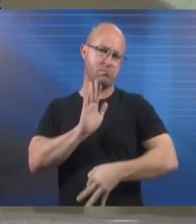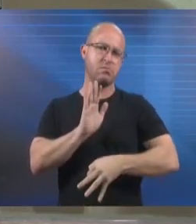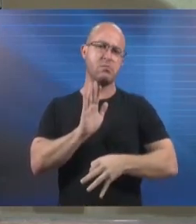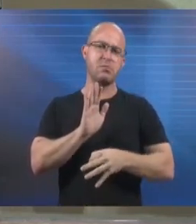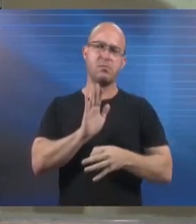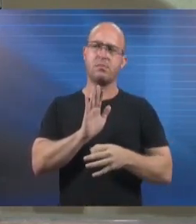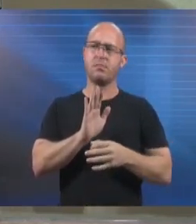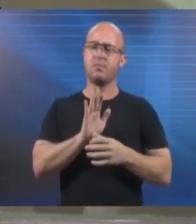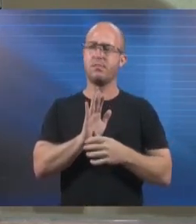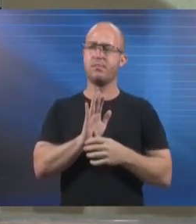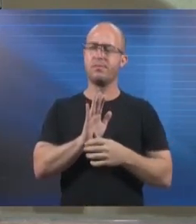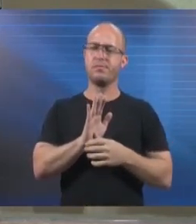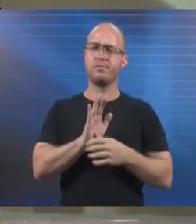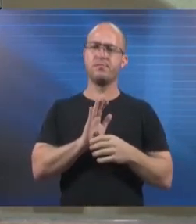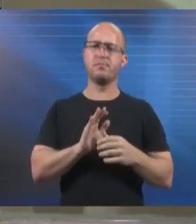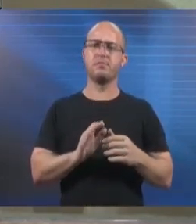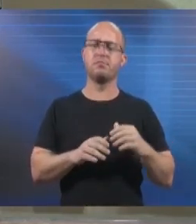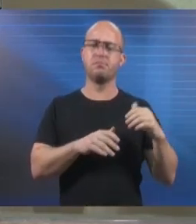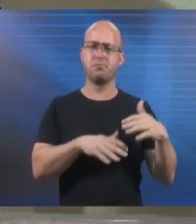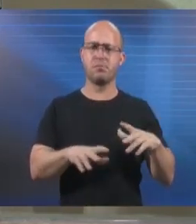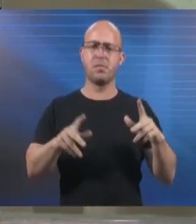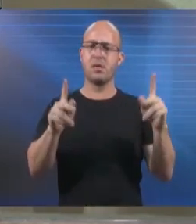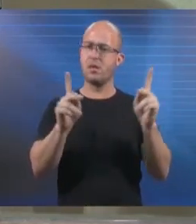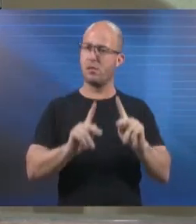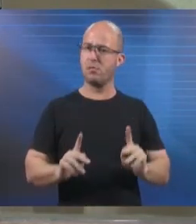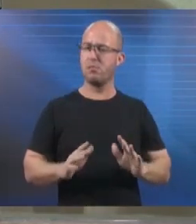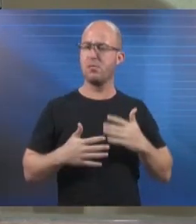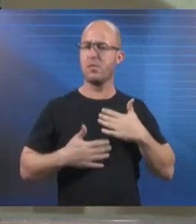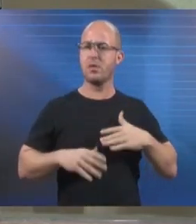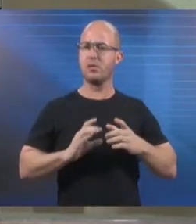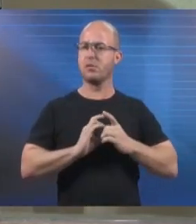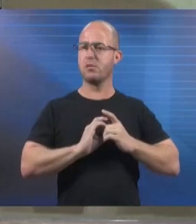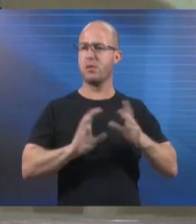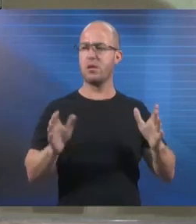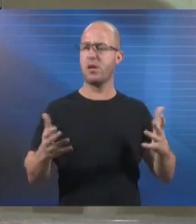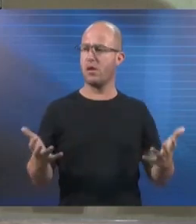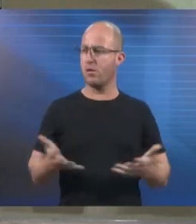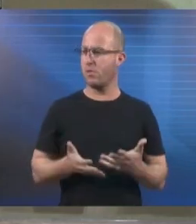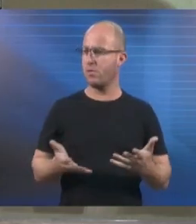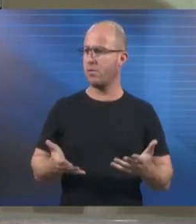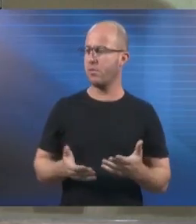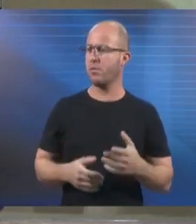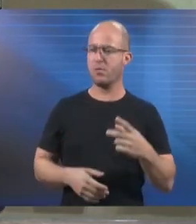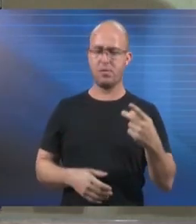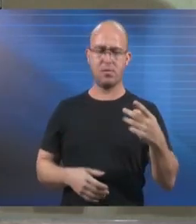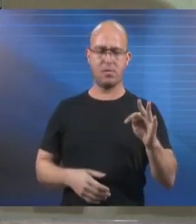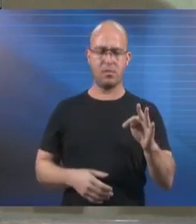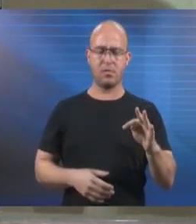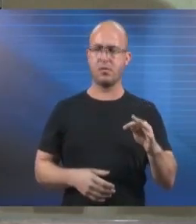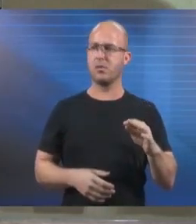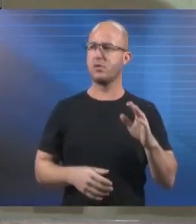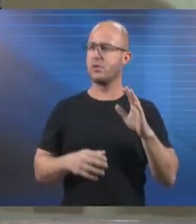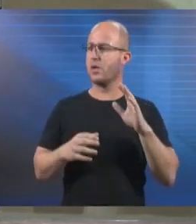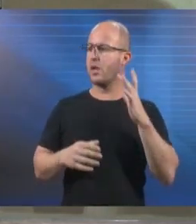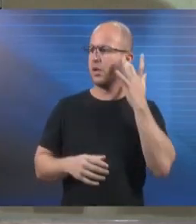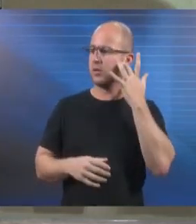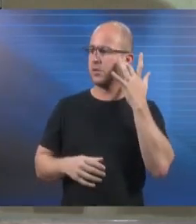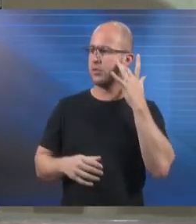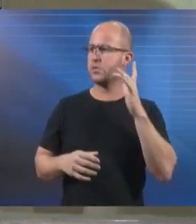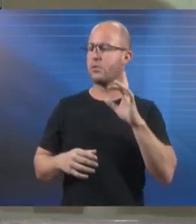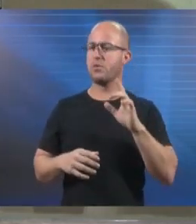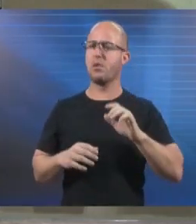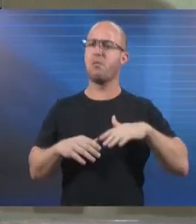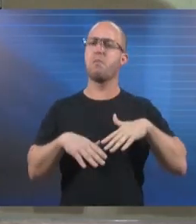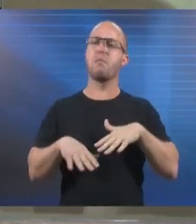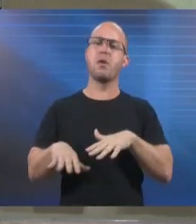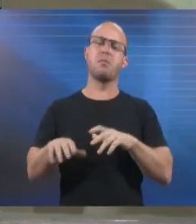e a manifestação foi pacífica e democrática agora o PT acha que só eles podem